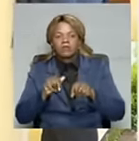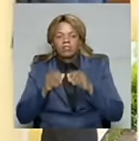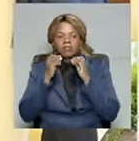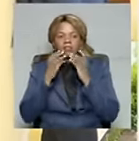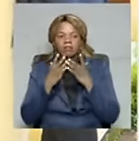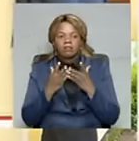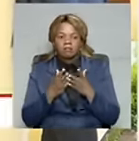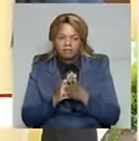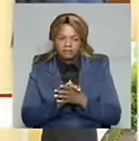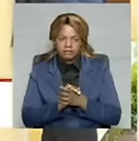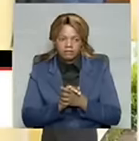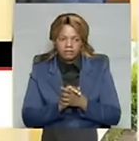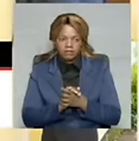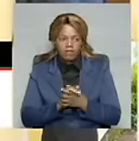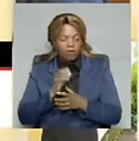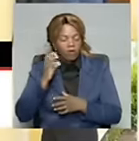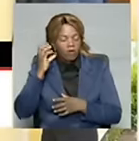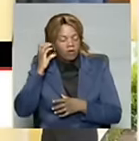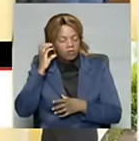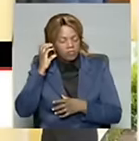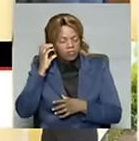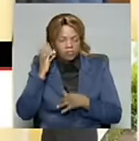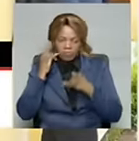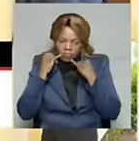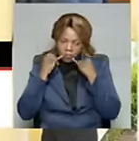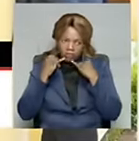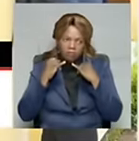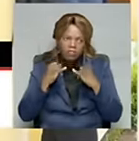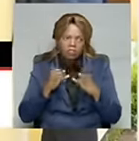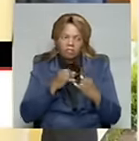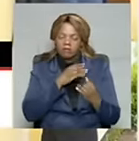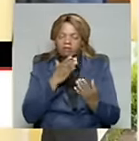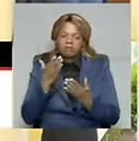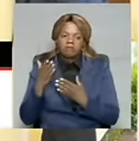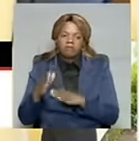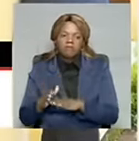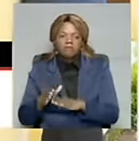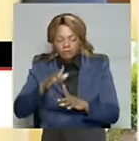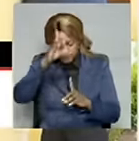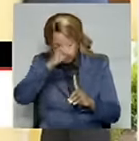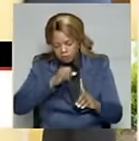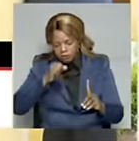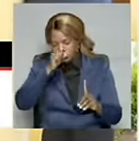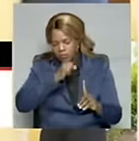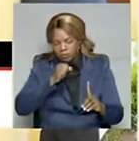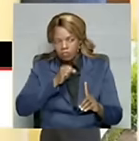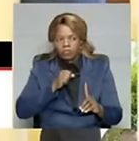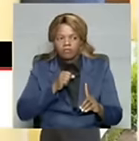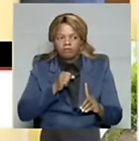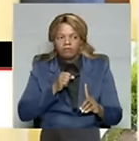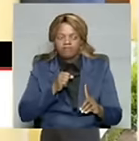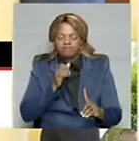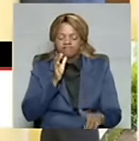que tomou conta desta notícia da morte do músico Justino Handanga. É